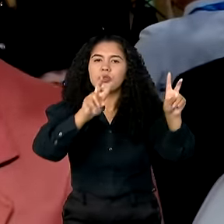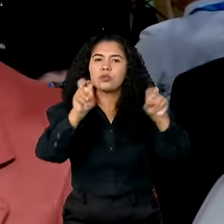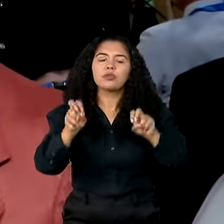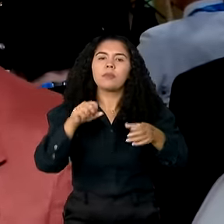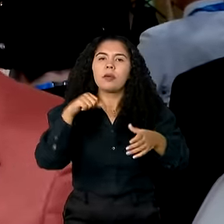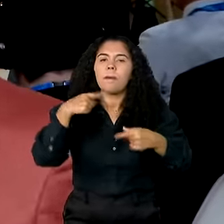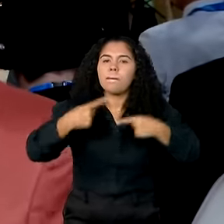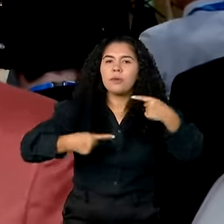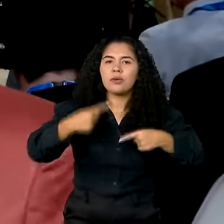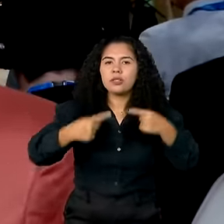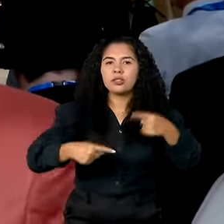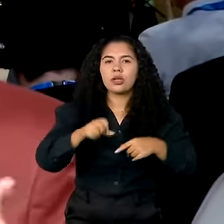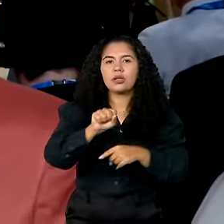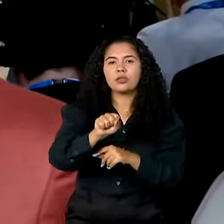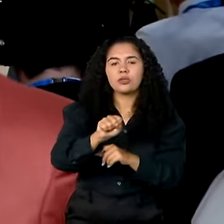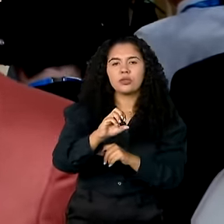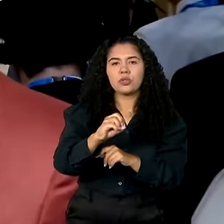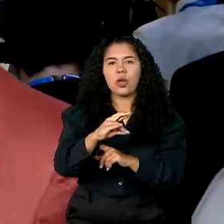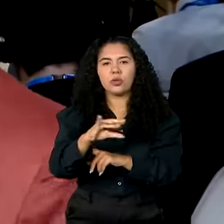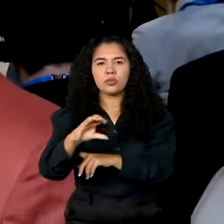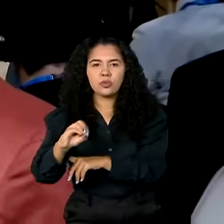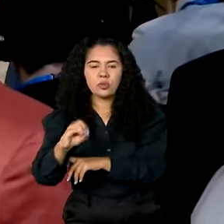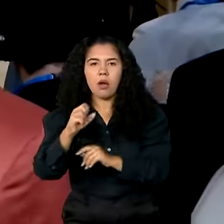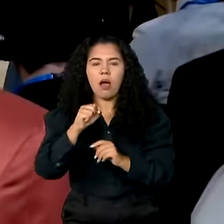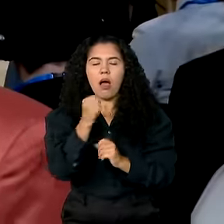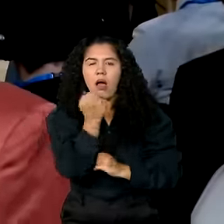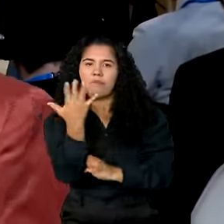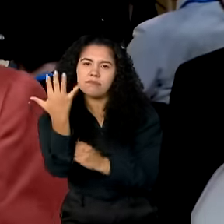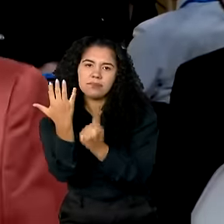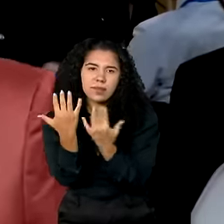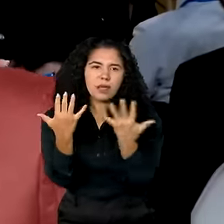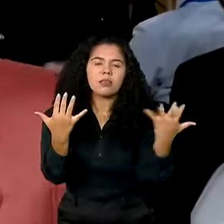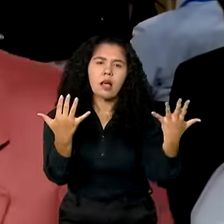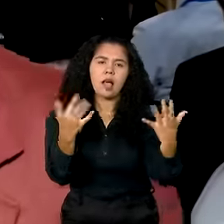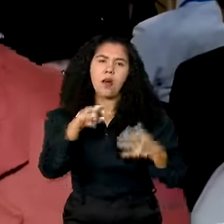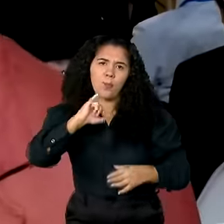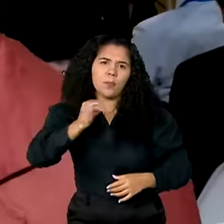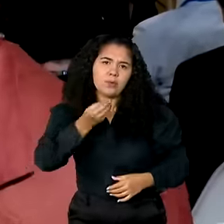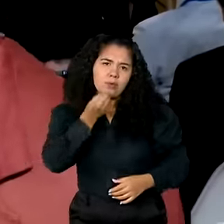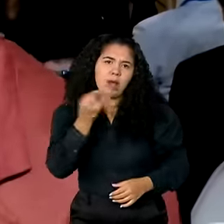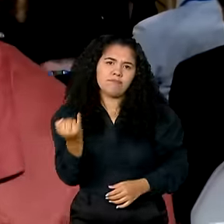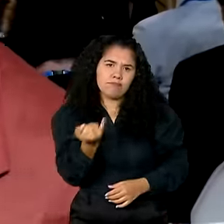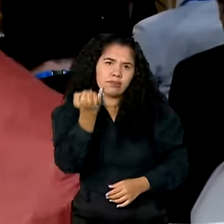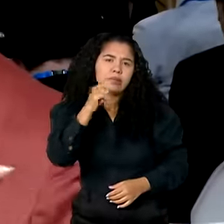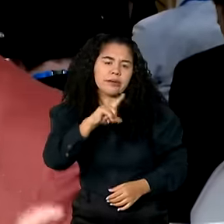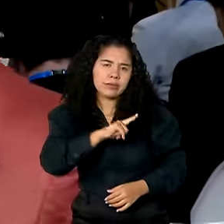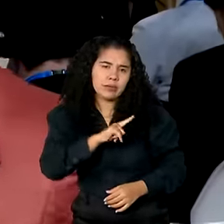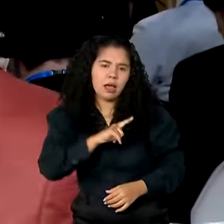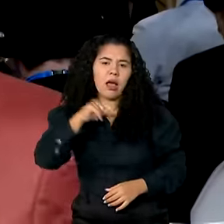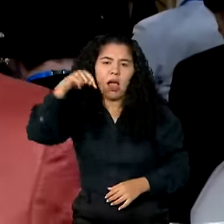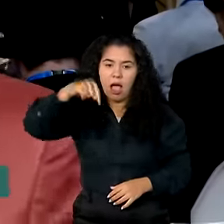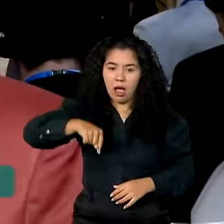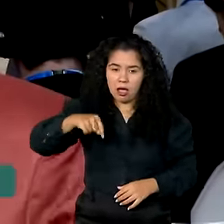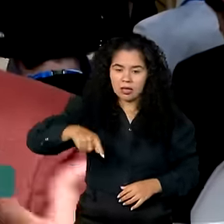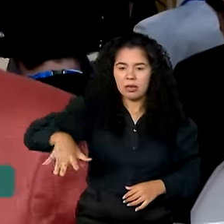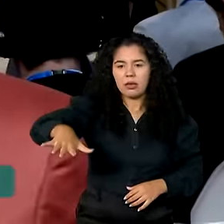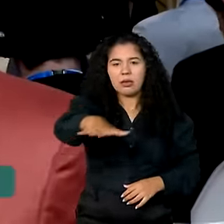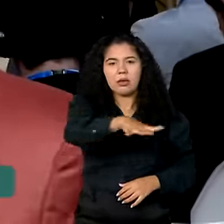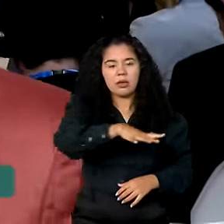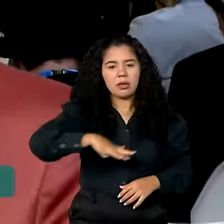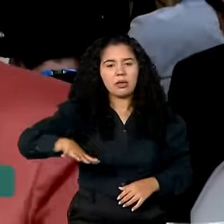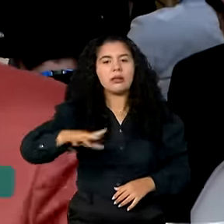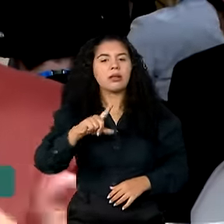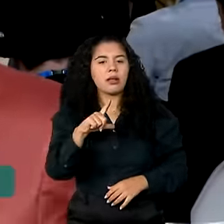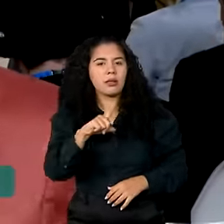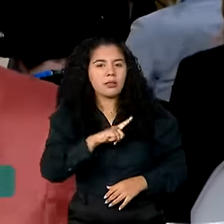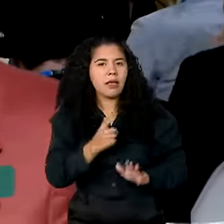gente pôde trazer um pouco desse contexto, trazer esse debate, né? Foi uma oportunidade importante. A gente sabe que aqui passa, né, por esse espaço, por esse